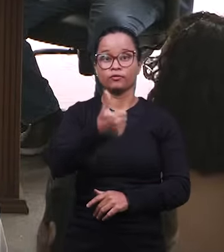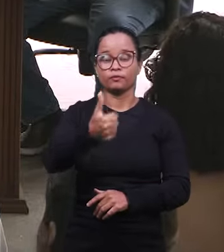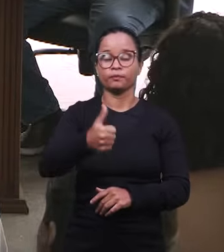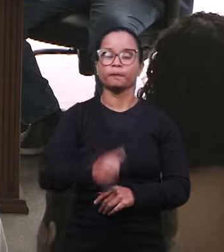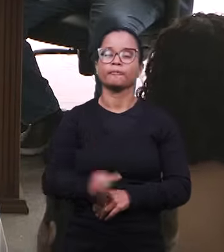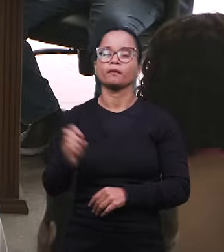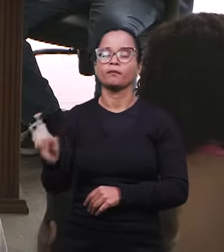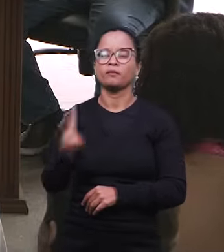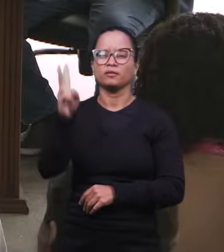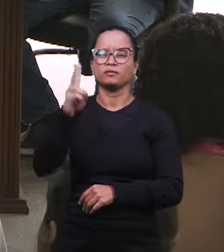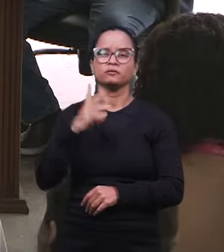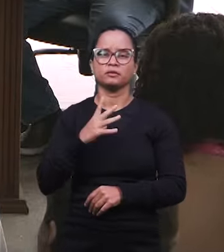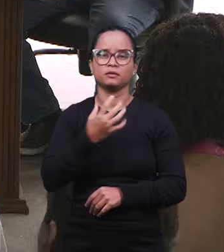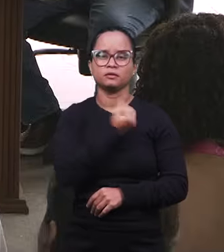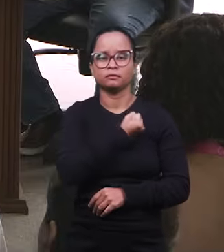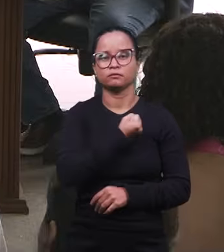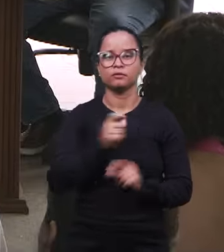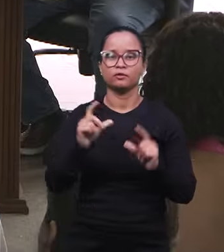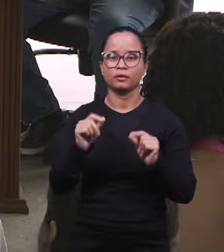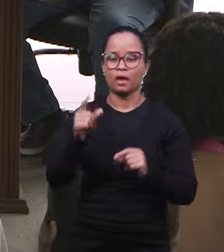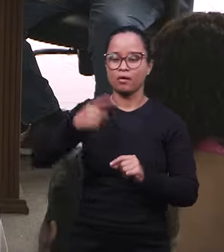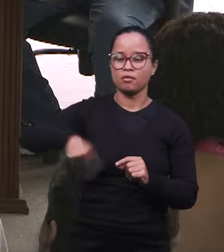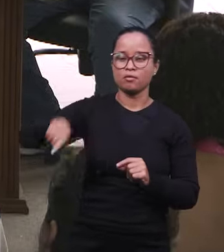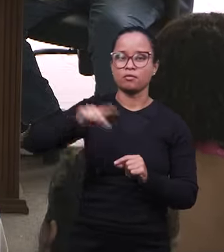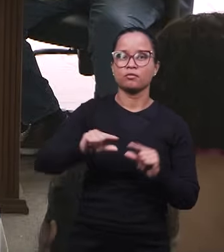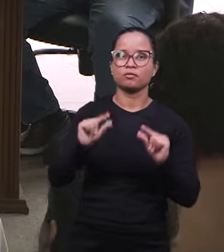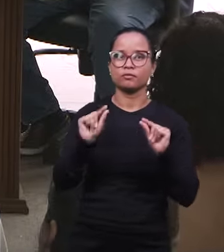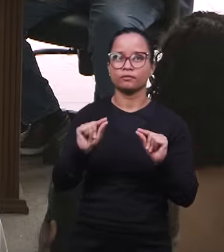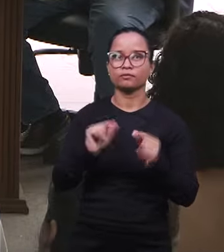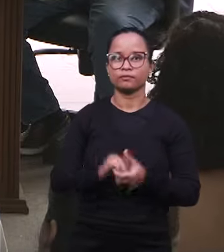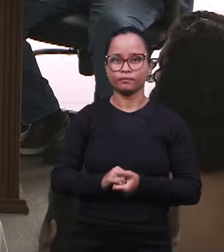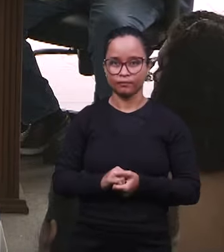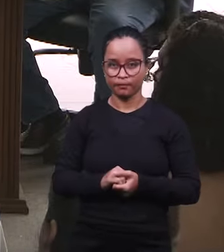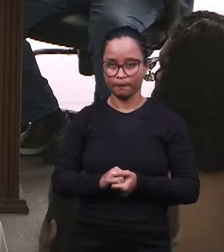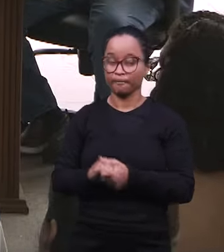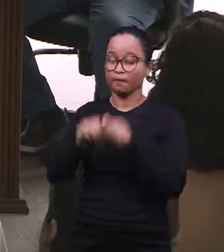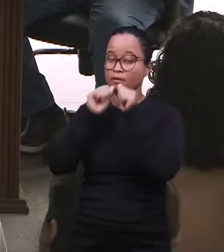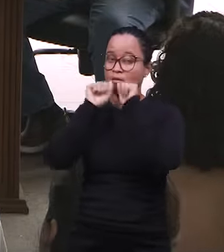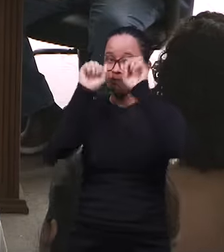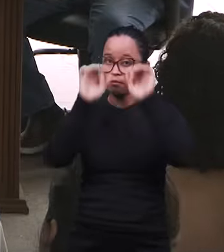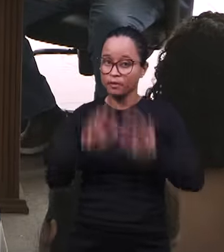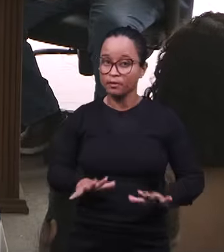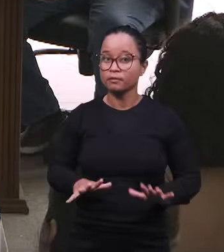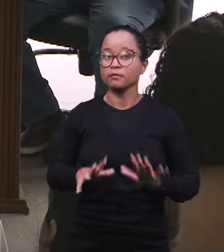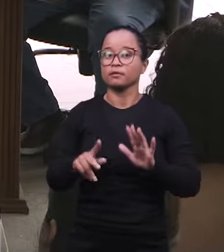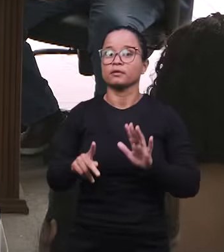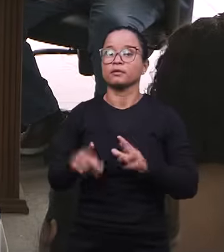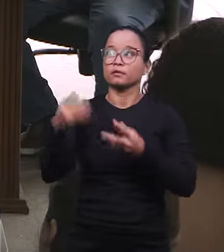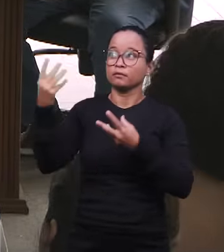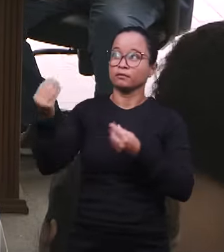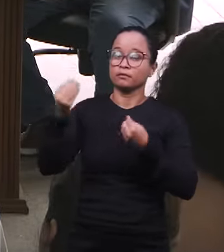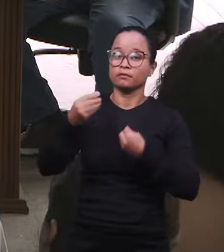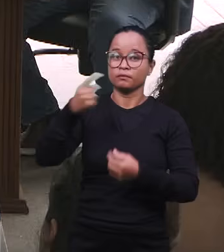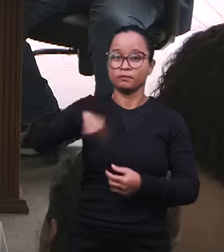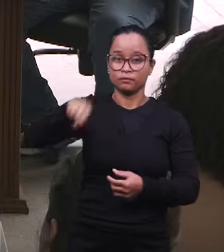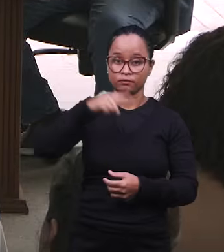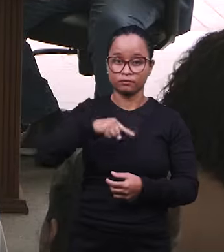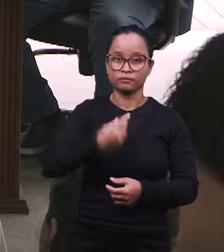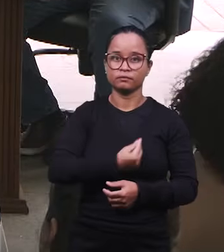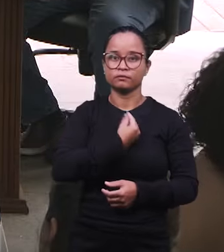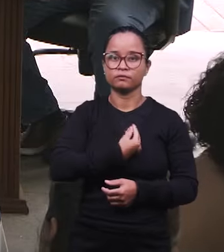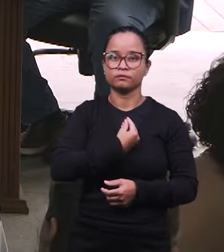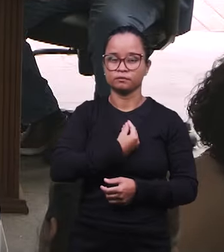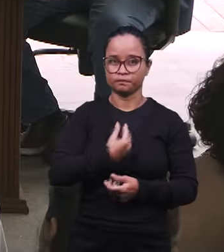o valor da salvação e quem nós somos diante desta bênção que está sendo ofertada para nós pelo